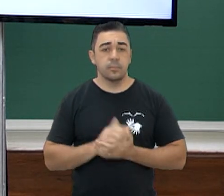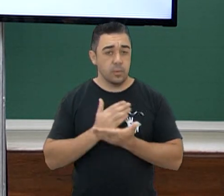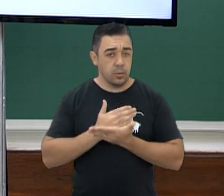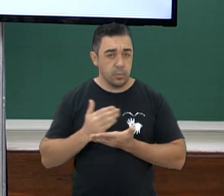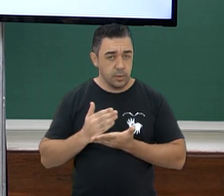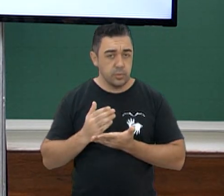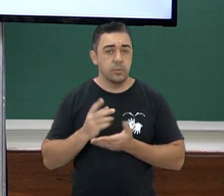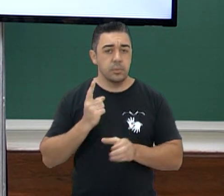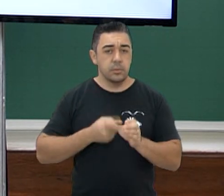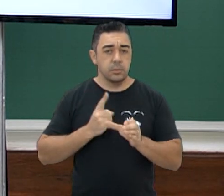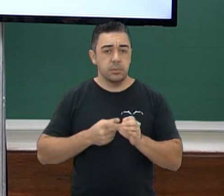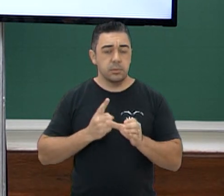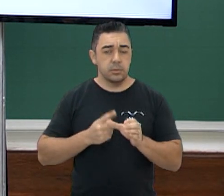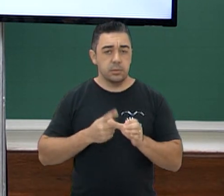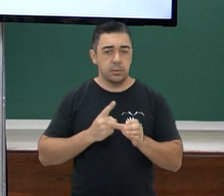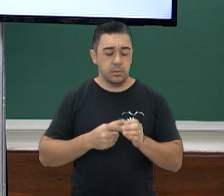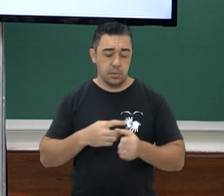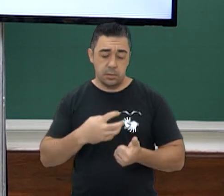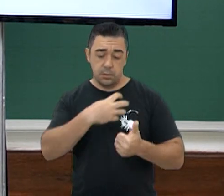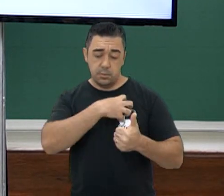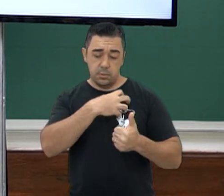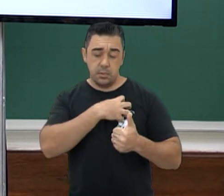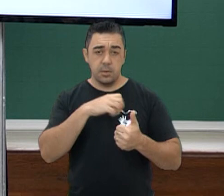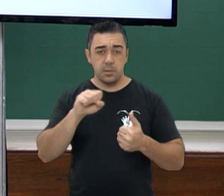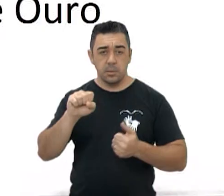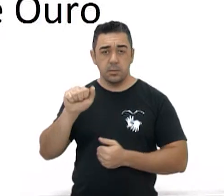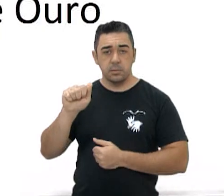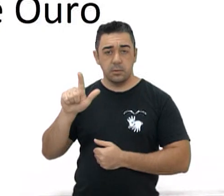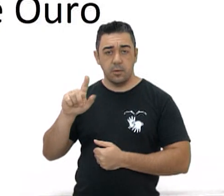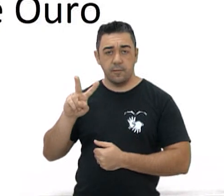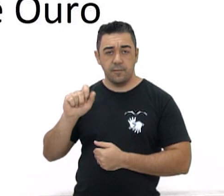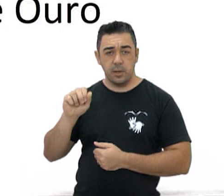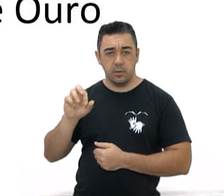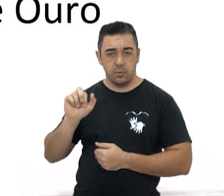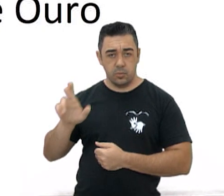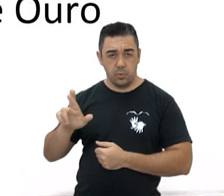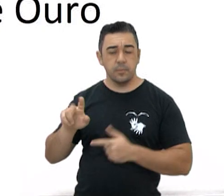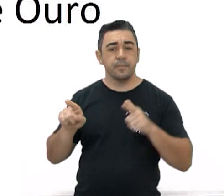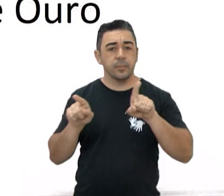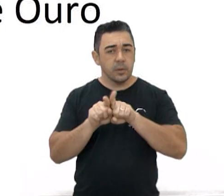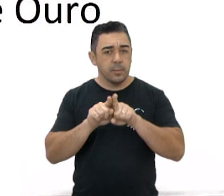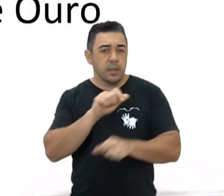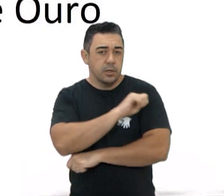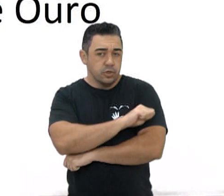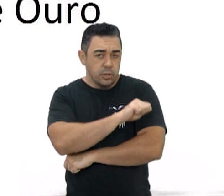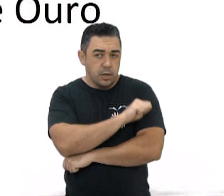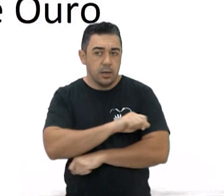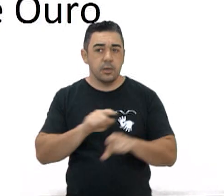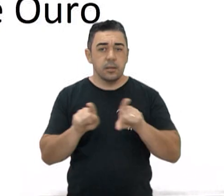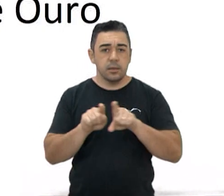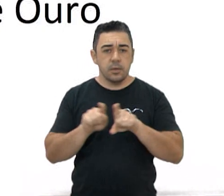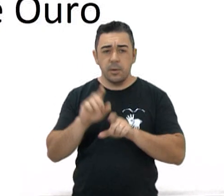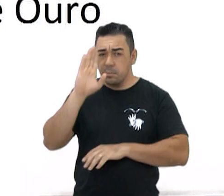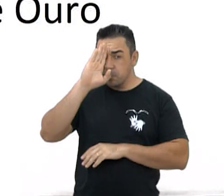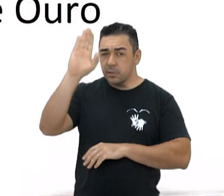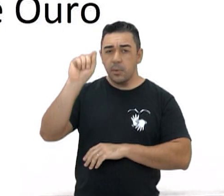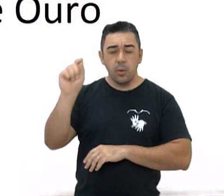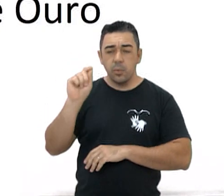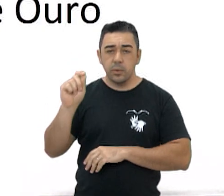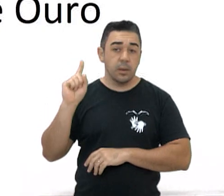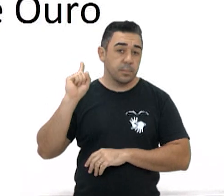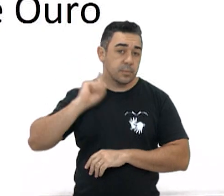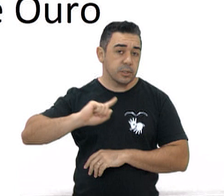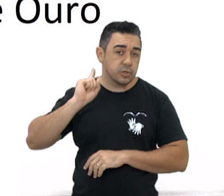Começou em Salvador e no Rio de Janeiro, mas se espalhou por várias regiões. Um grande destaque é Minas Gerais.